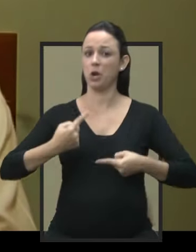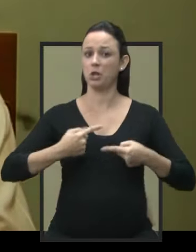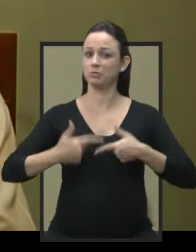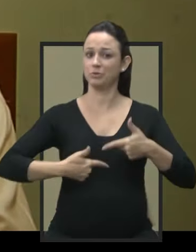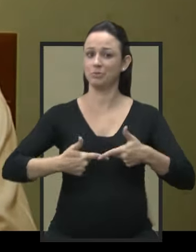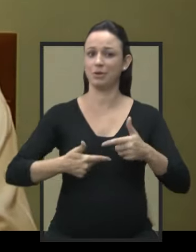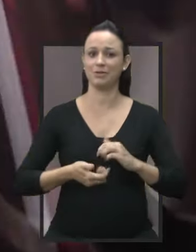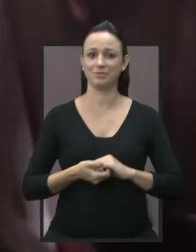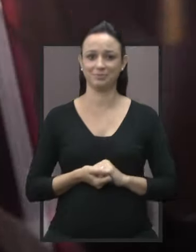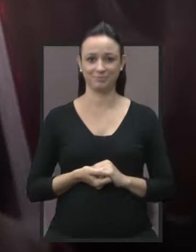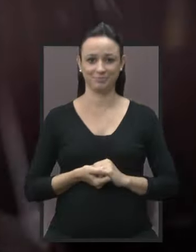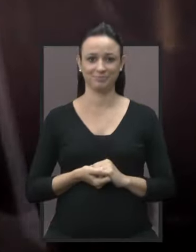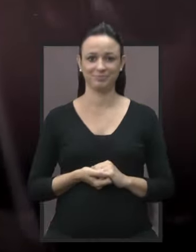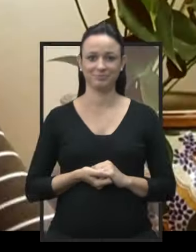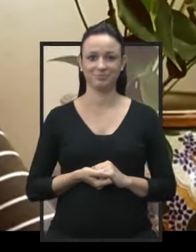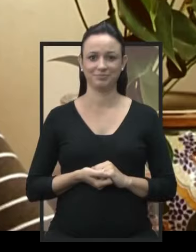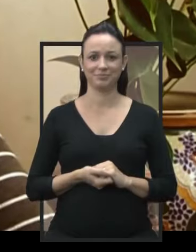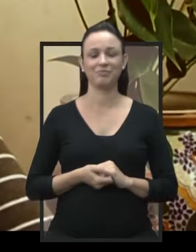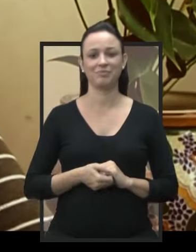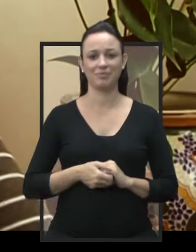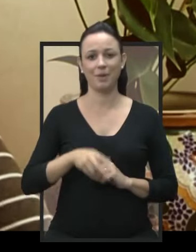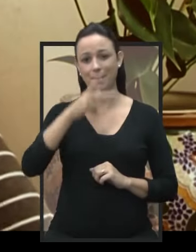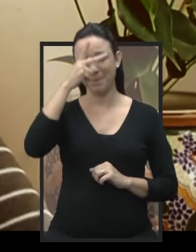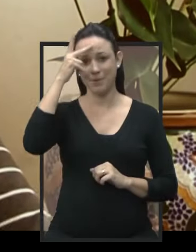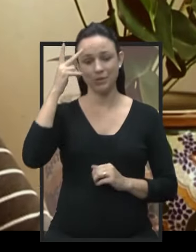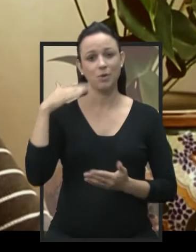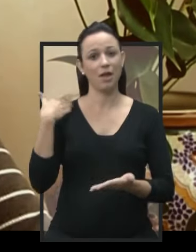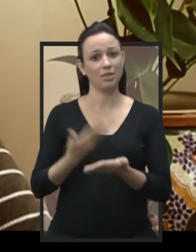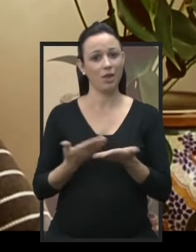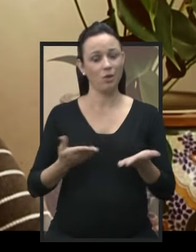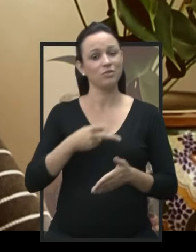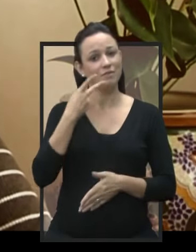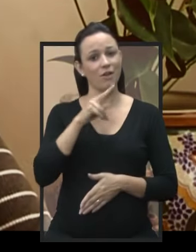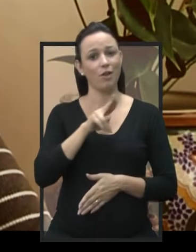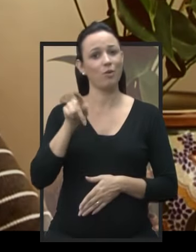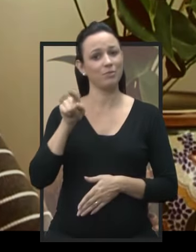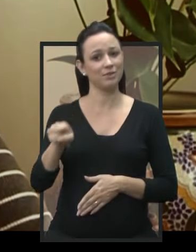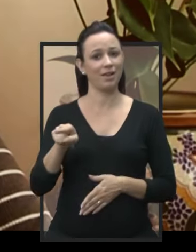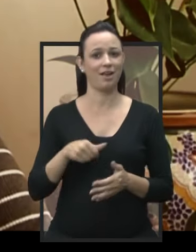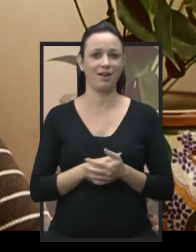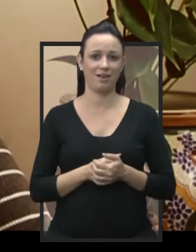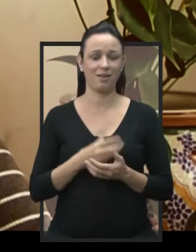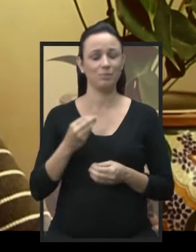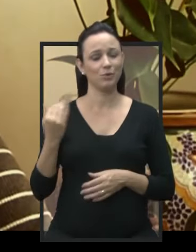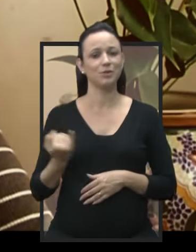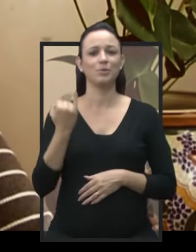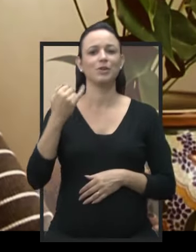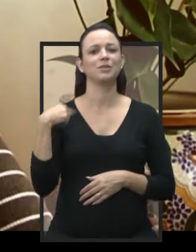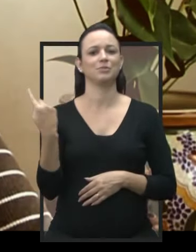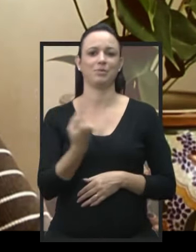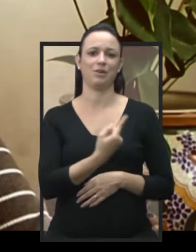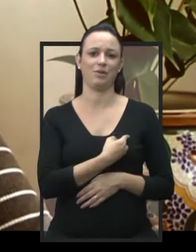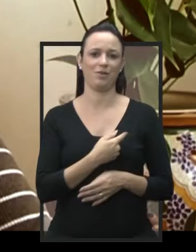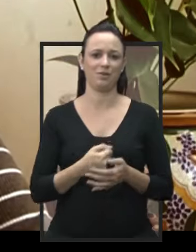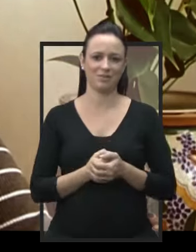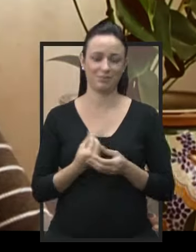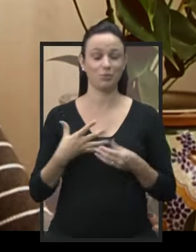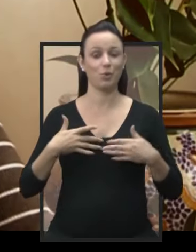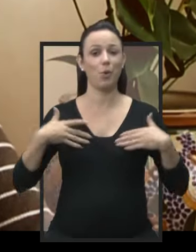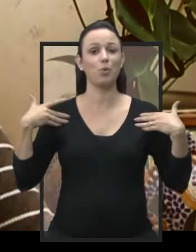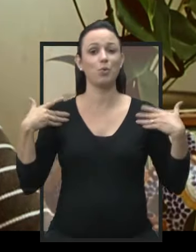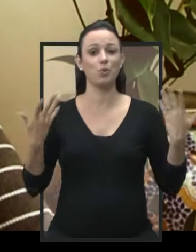de carreira. As pessoas continuam falando dele. Então isso é muito importante para nós é